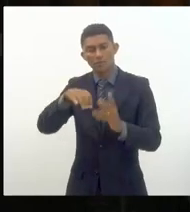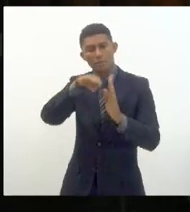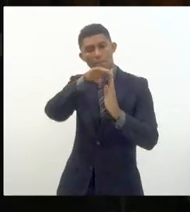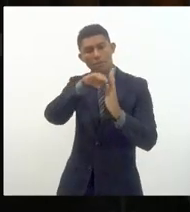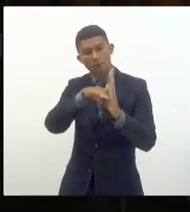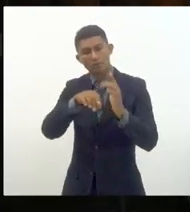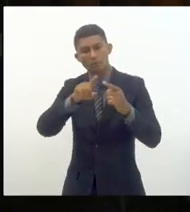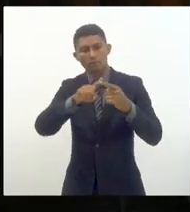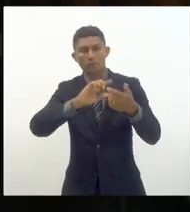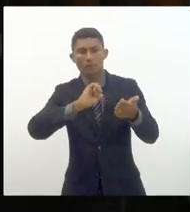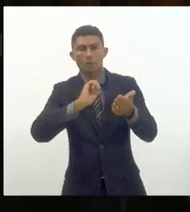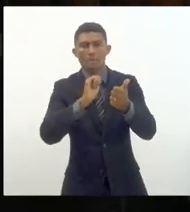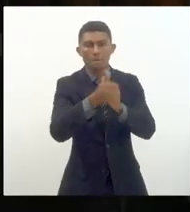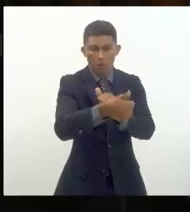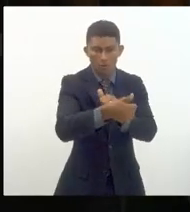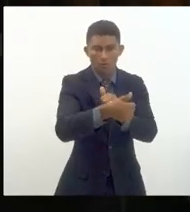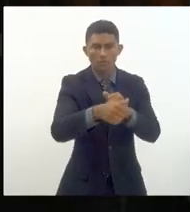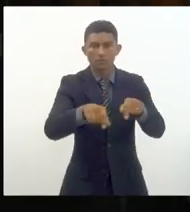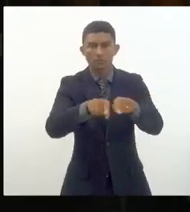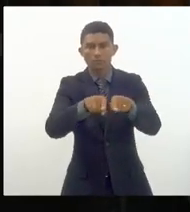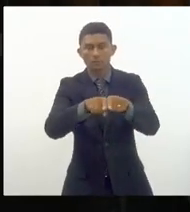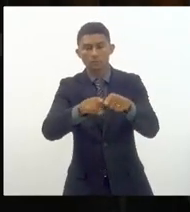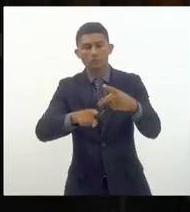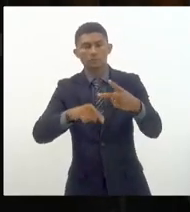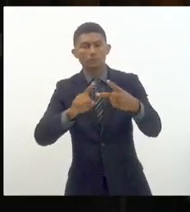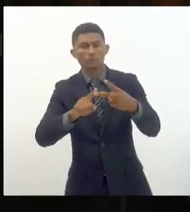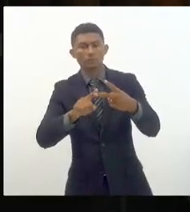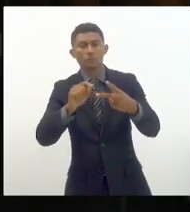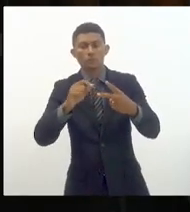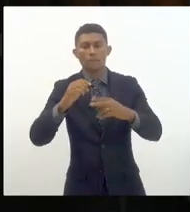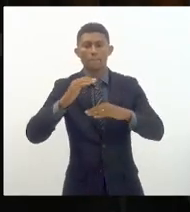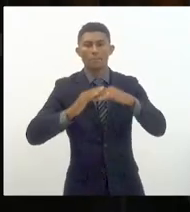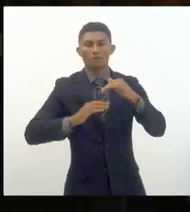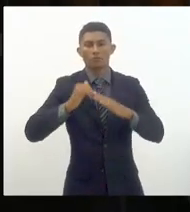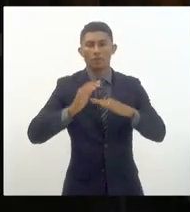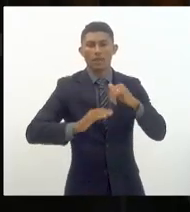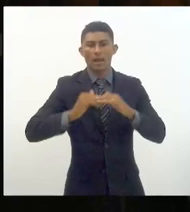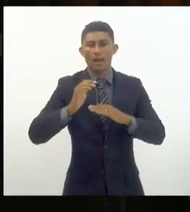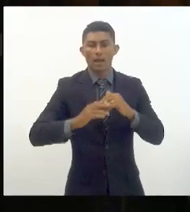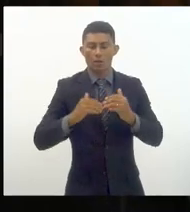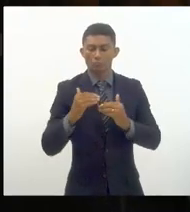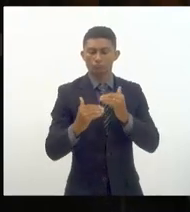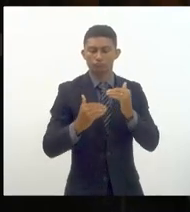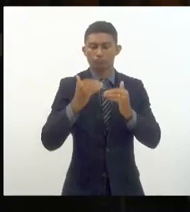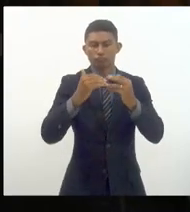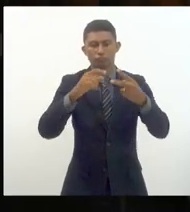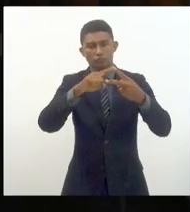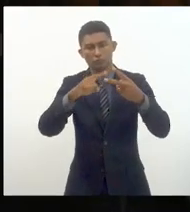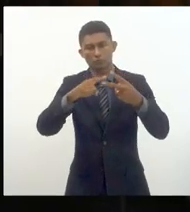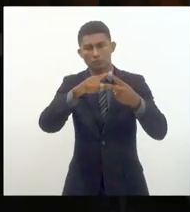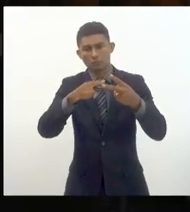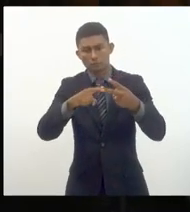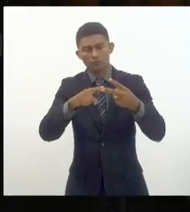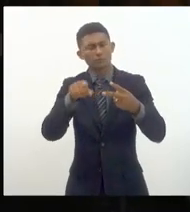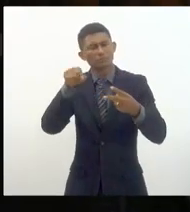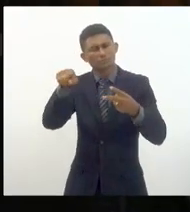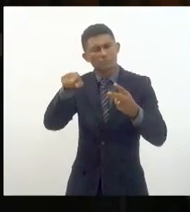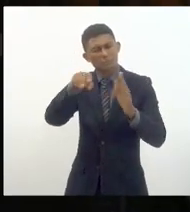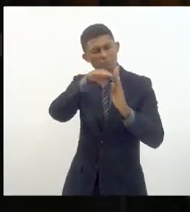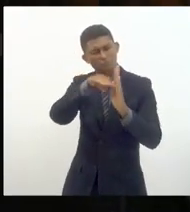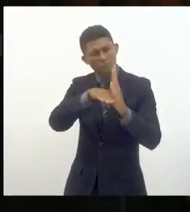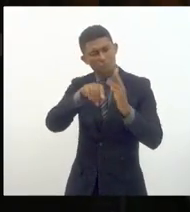esporte e de qualificação profissional e sem nenhuma transparência